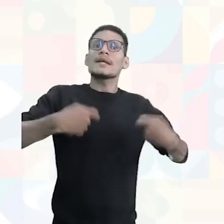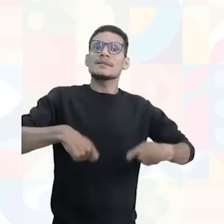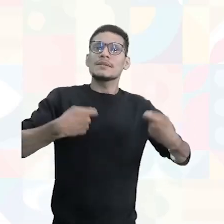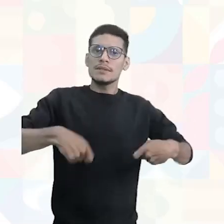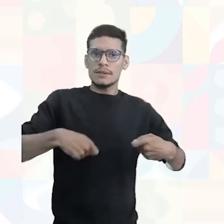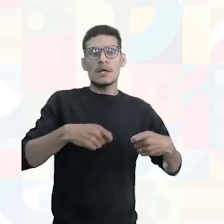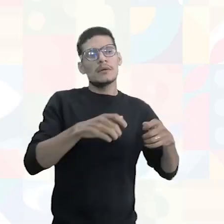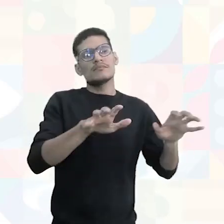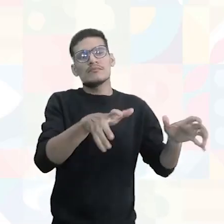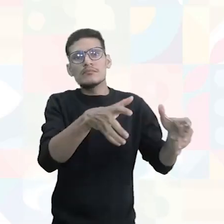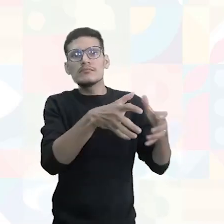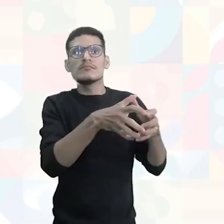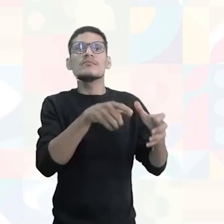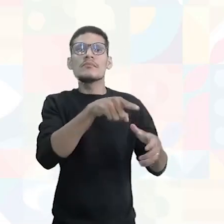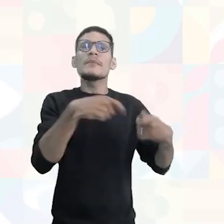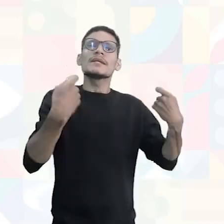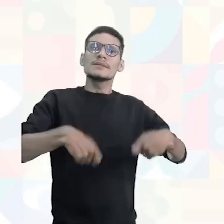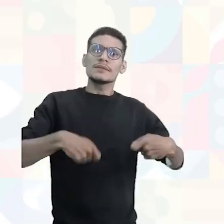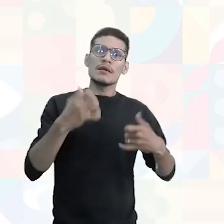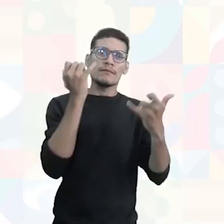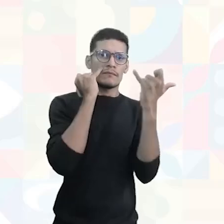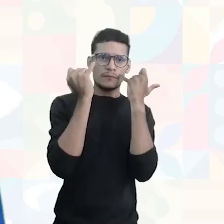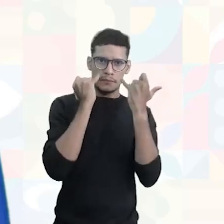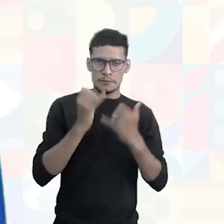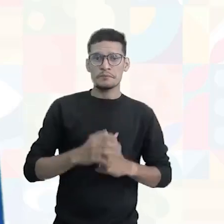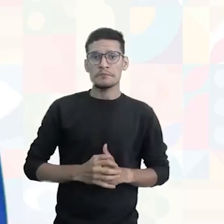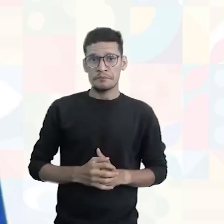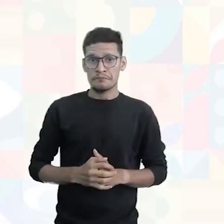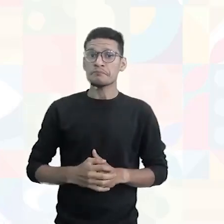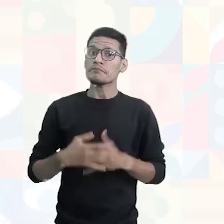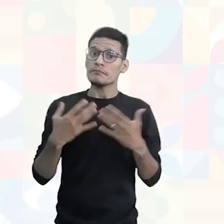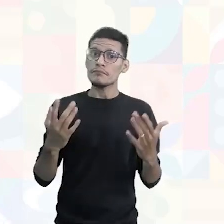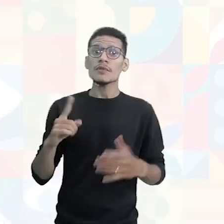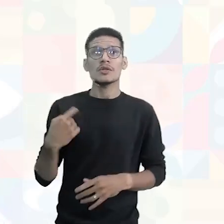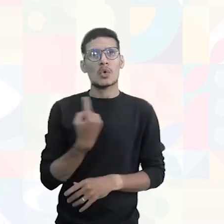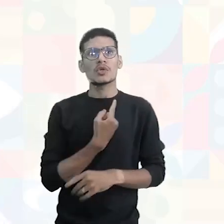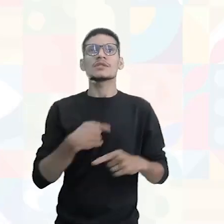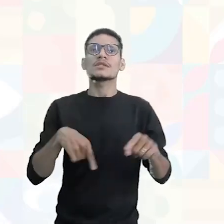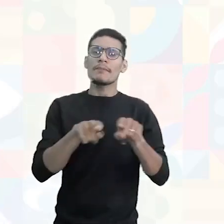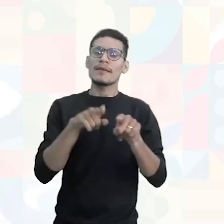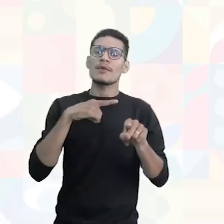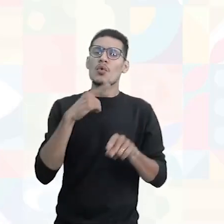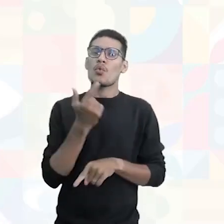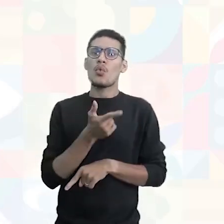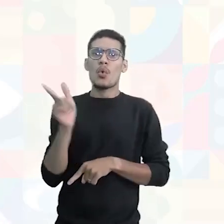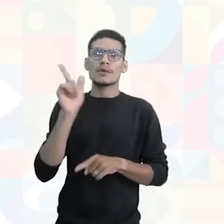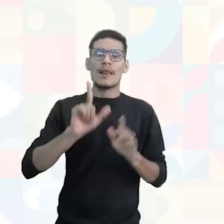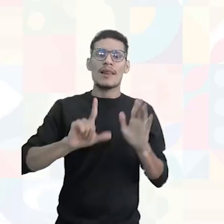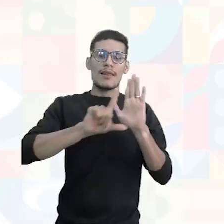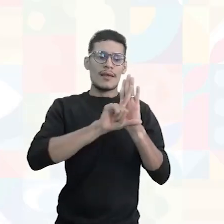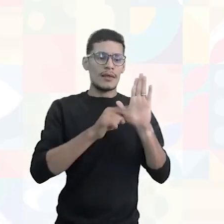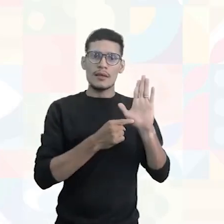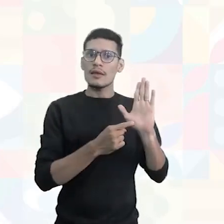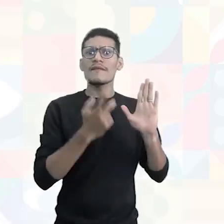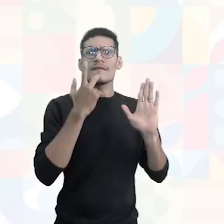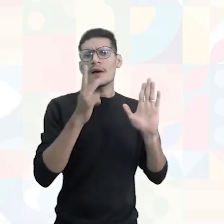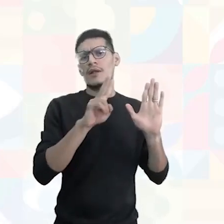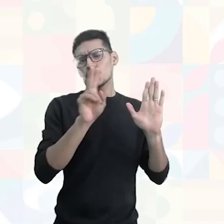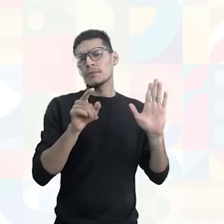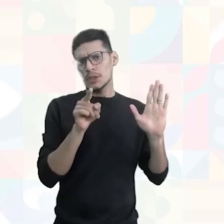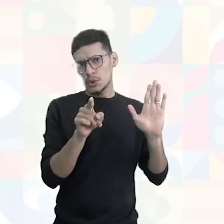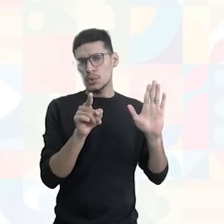desta forma. E a gente também tem uma outra lei que trata também essa